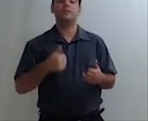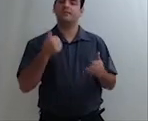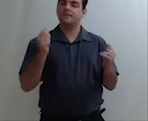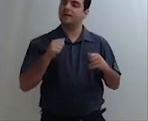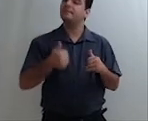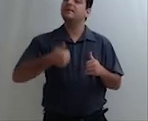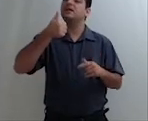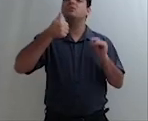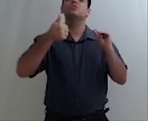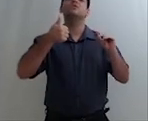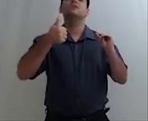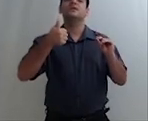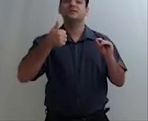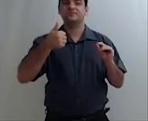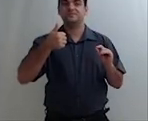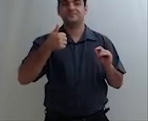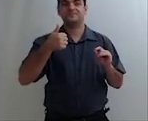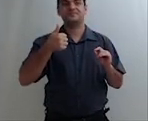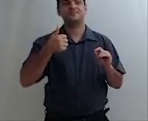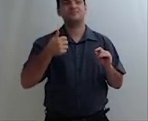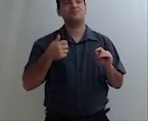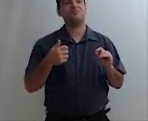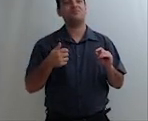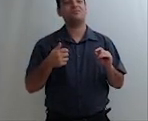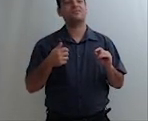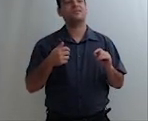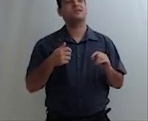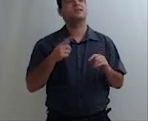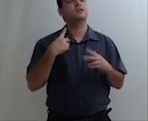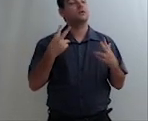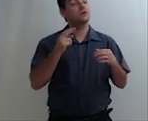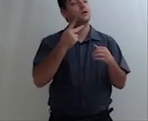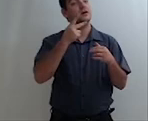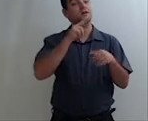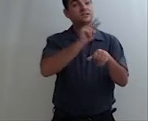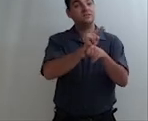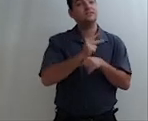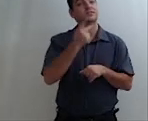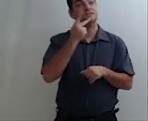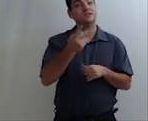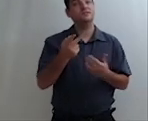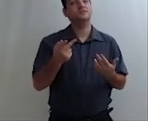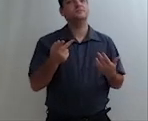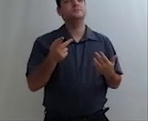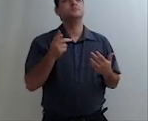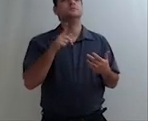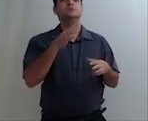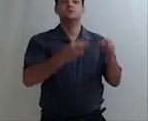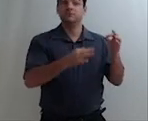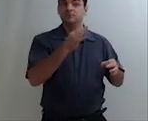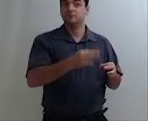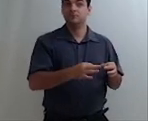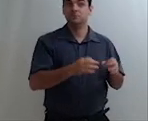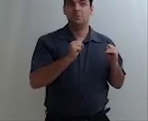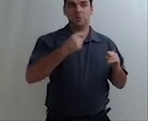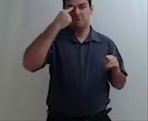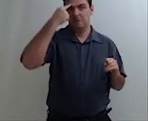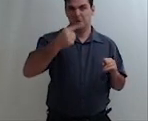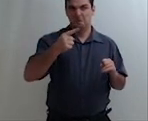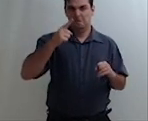é discuti ess esse tema discutido que é posto pela defesa sobre se pode o juiz converter ou não de ofício a prisão em